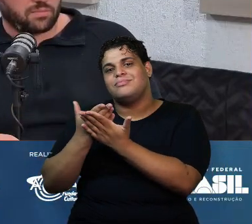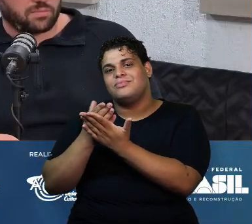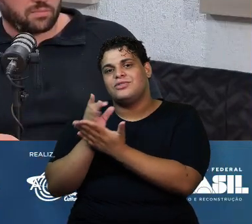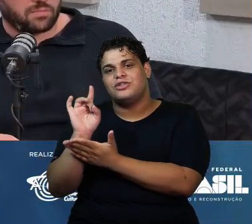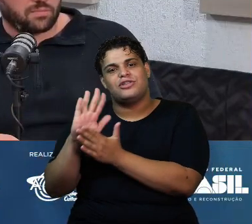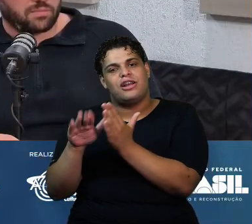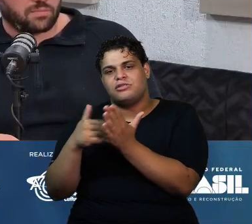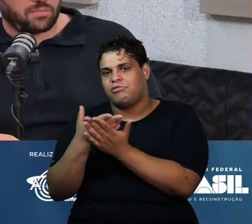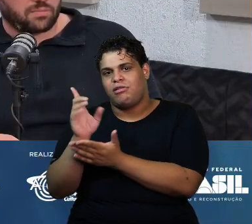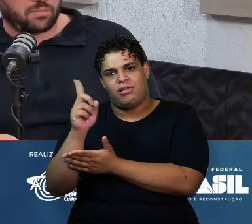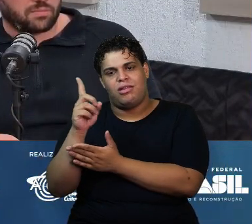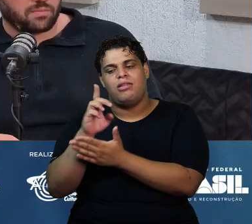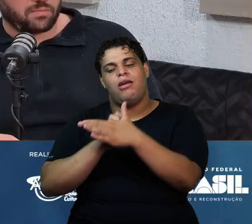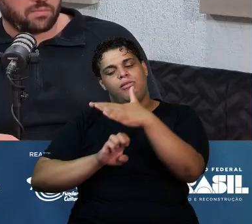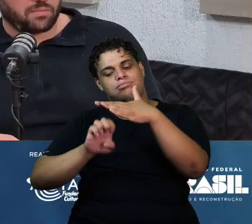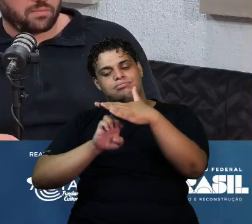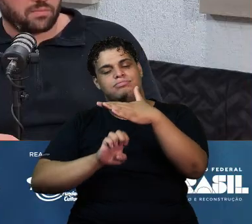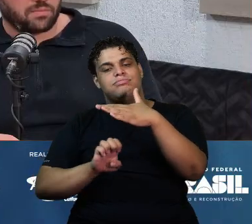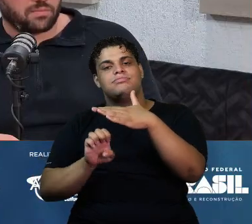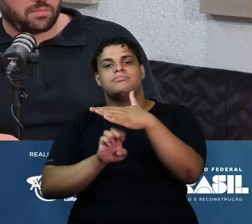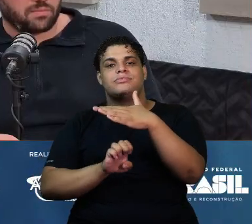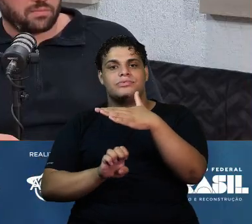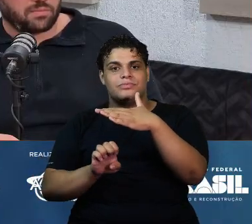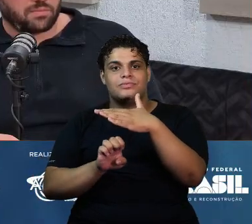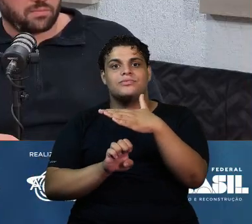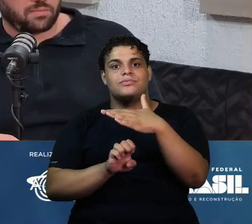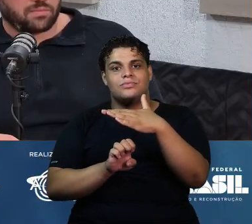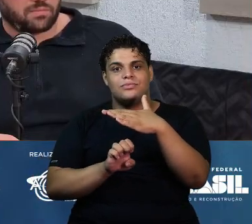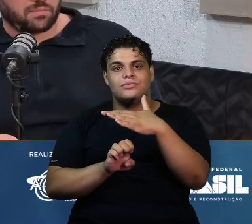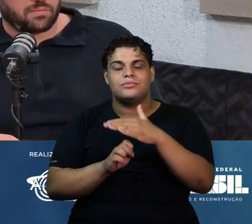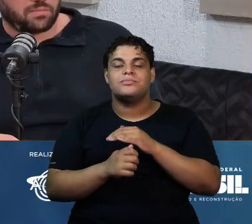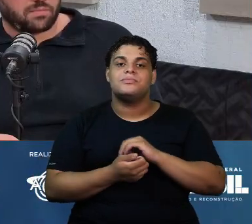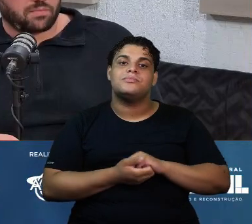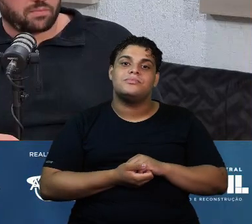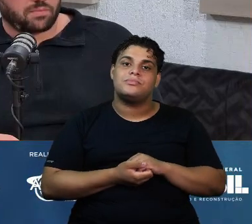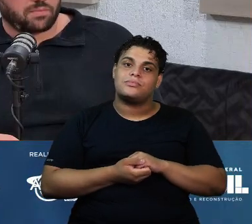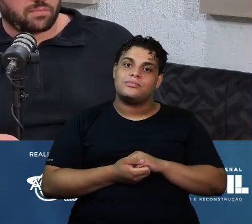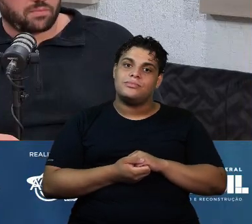escolas, a gente vai nas empresas e nas organizações que nos